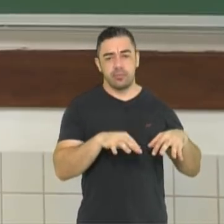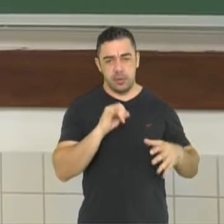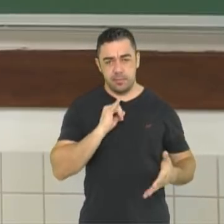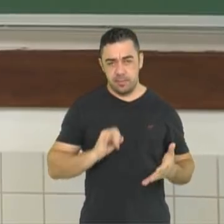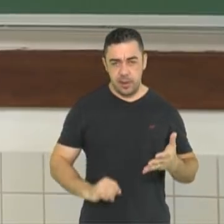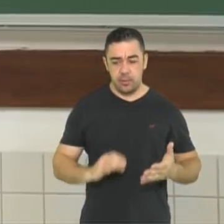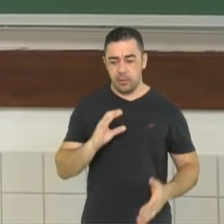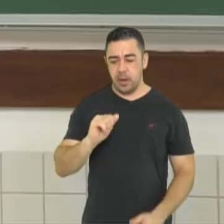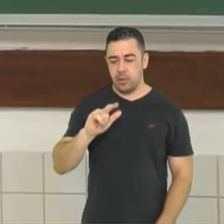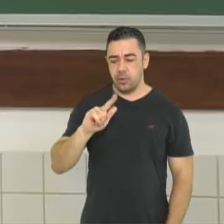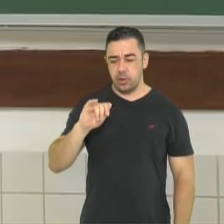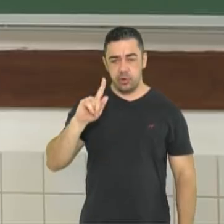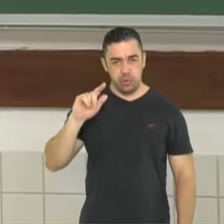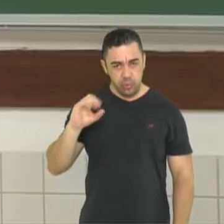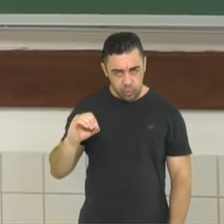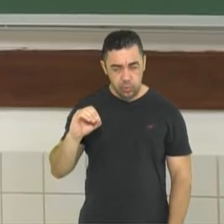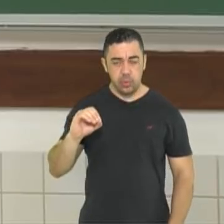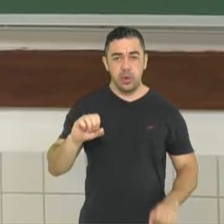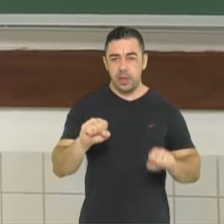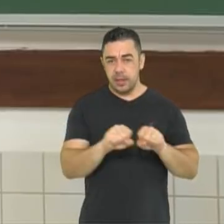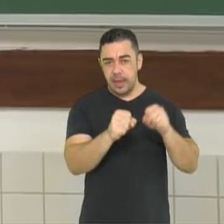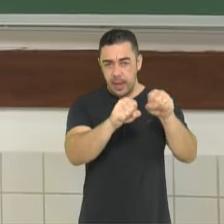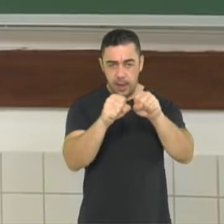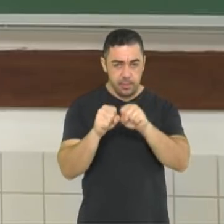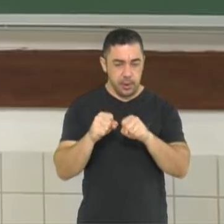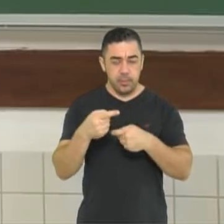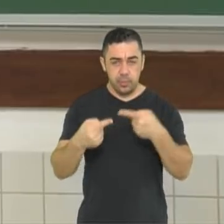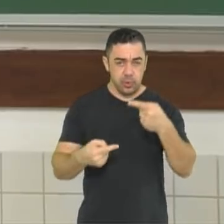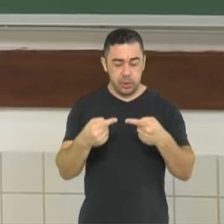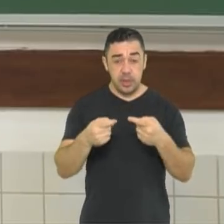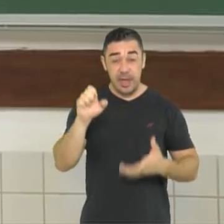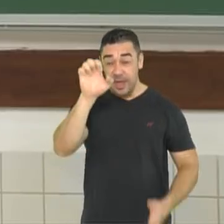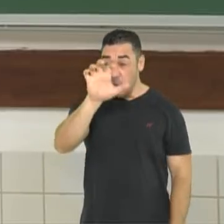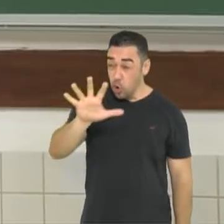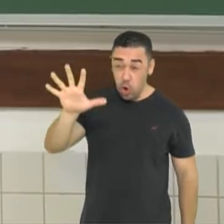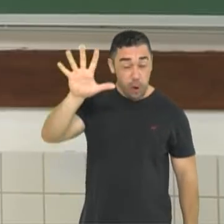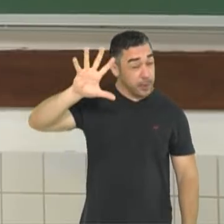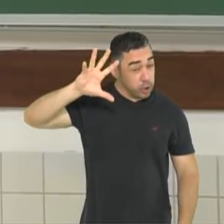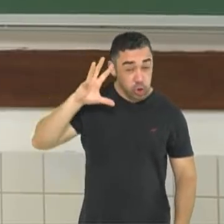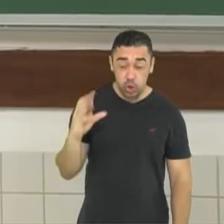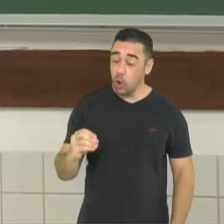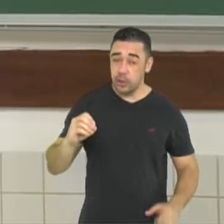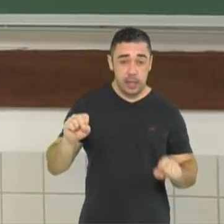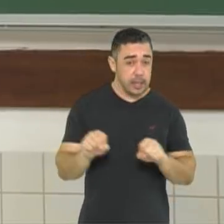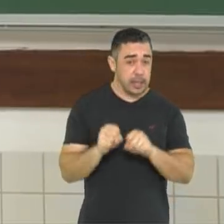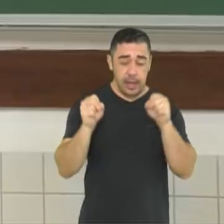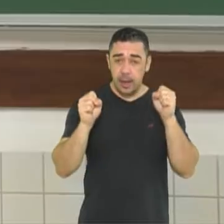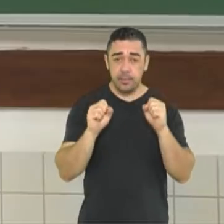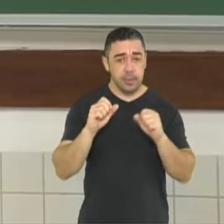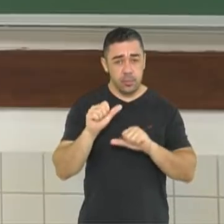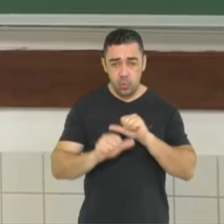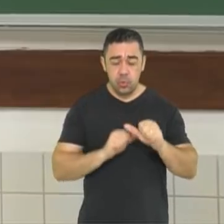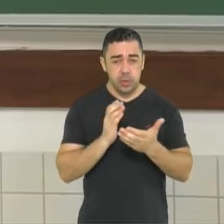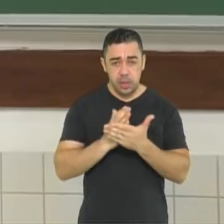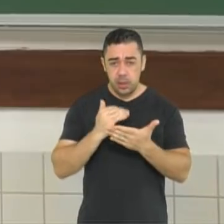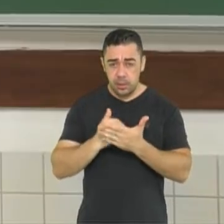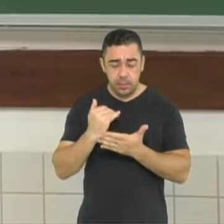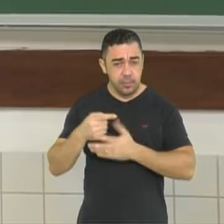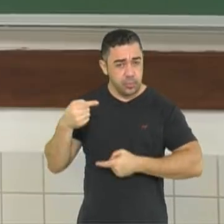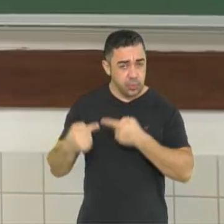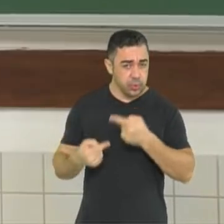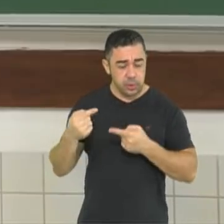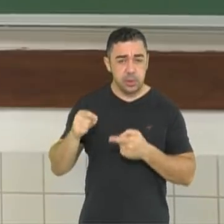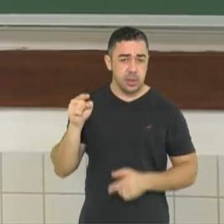por um processo de fragmentação política gigantesca. A Europa inteira totalmente fragmentada, o poder político na mão